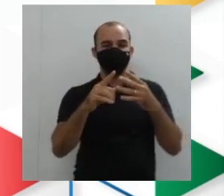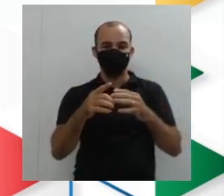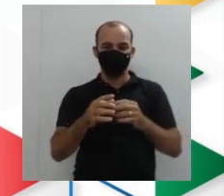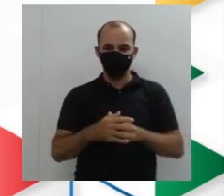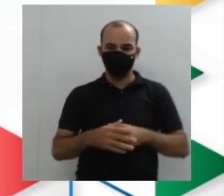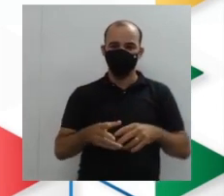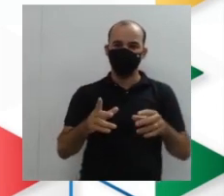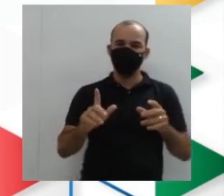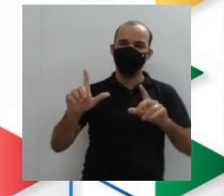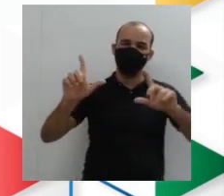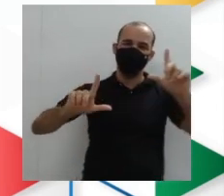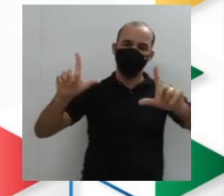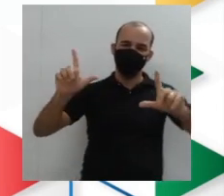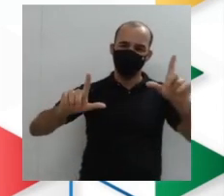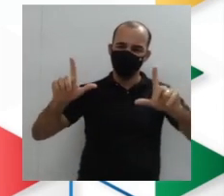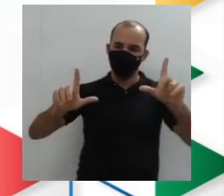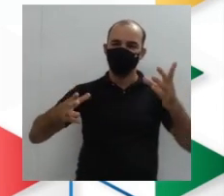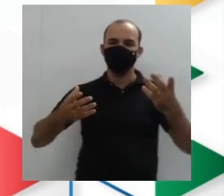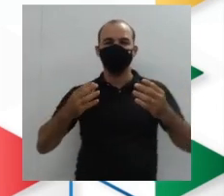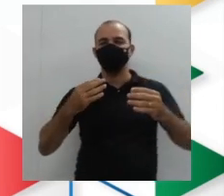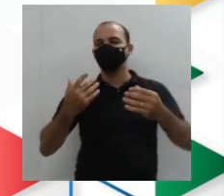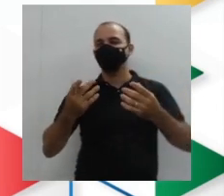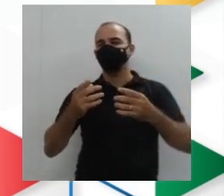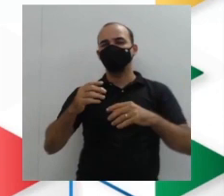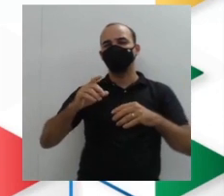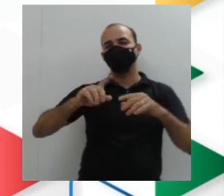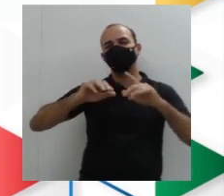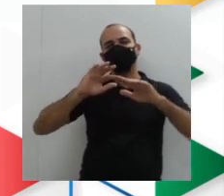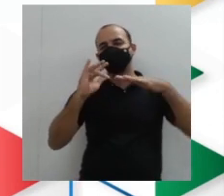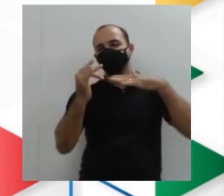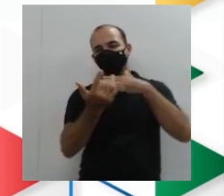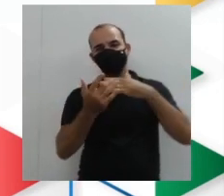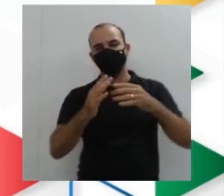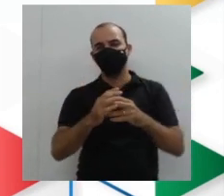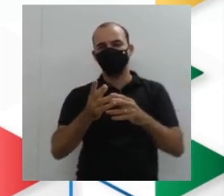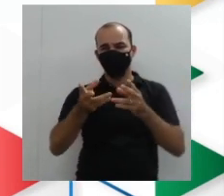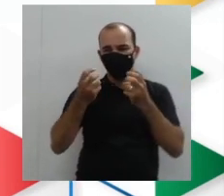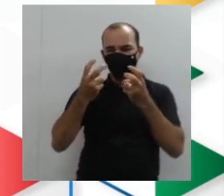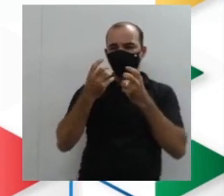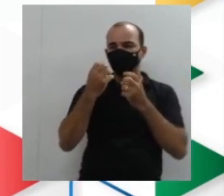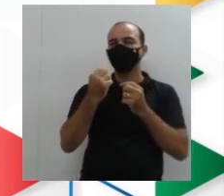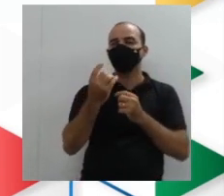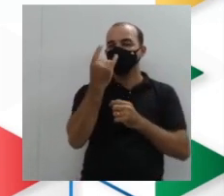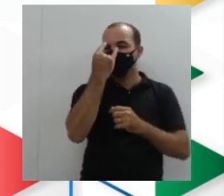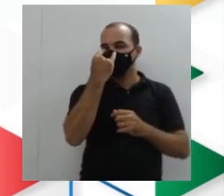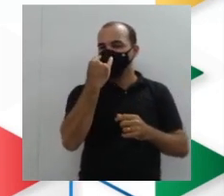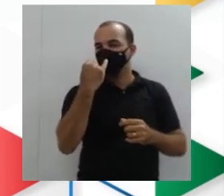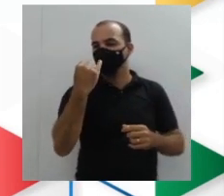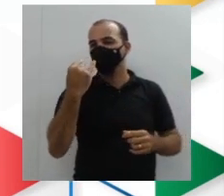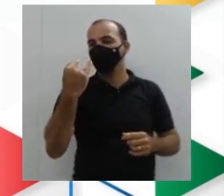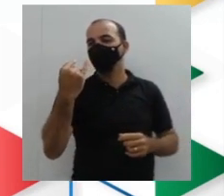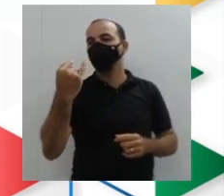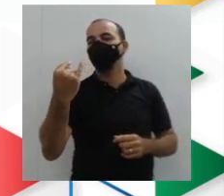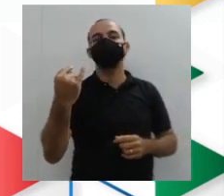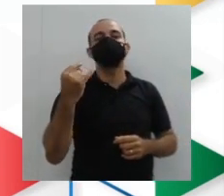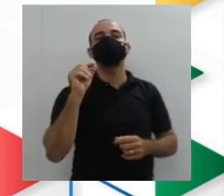quer persuadir, nós utilizamos muito o quê? A função conativa